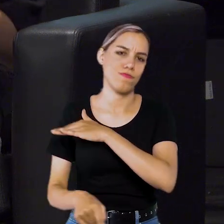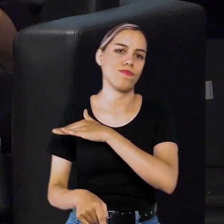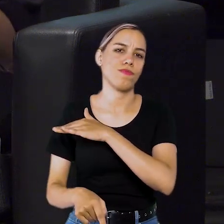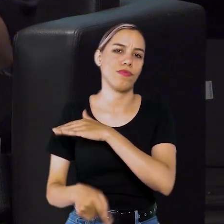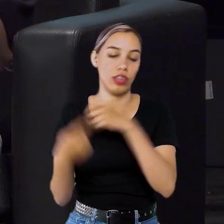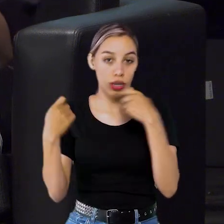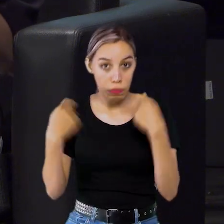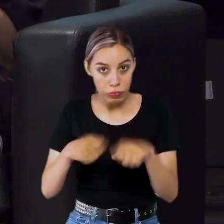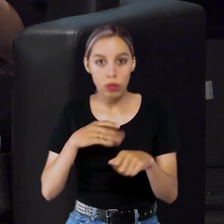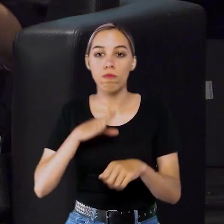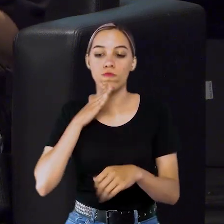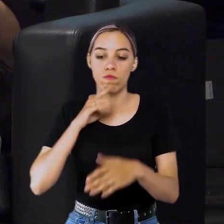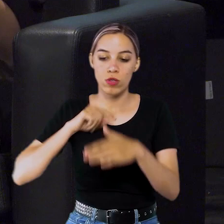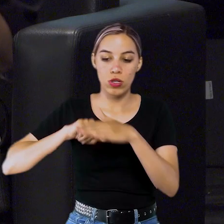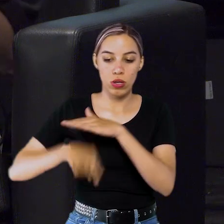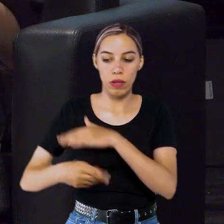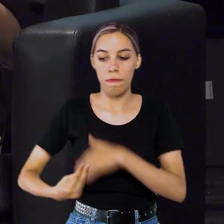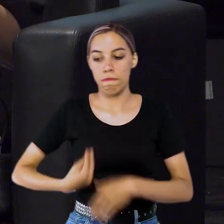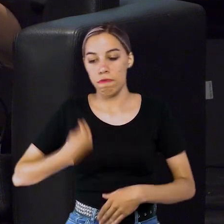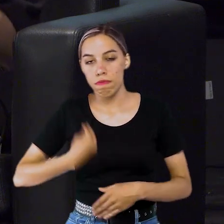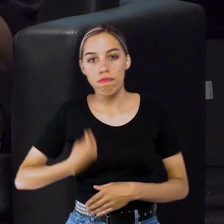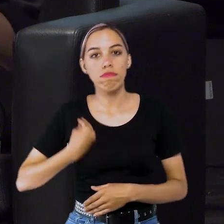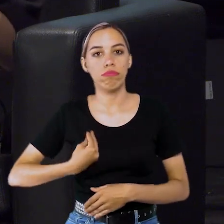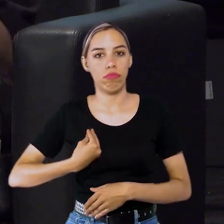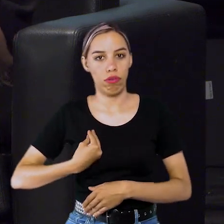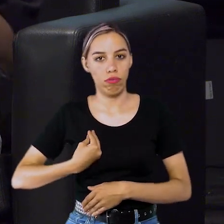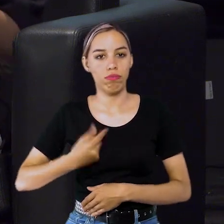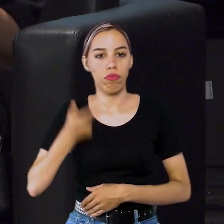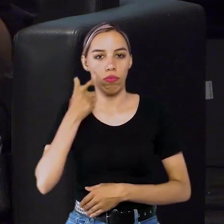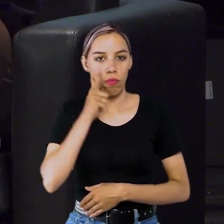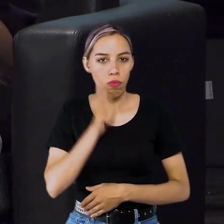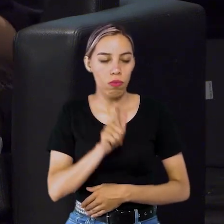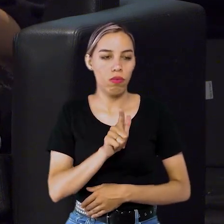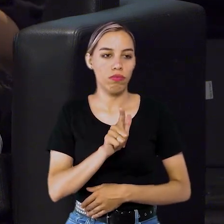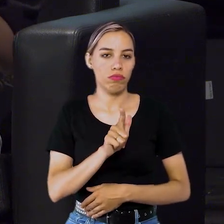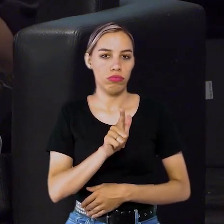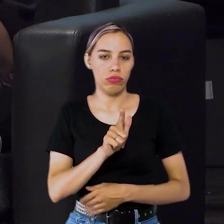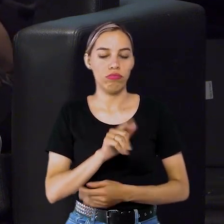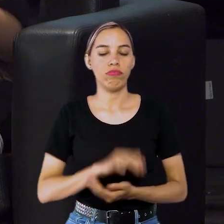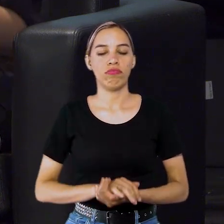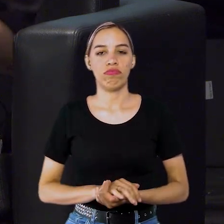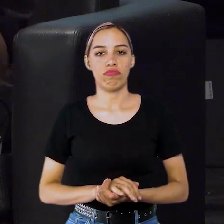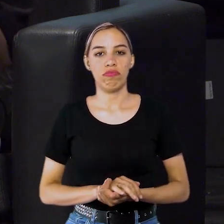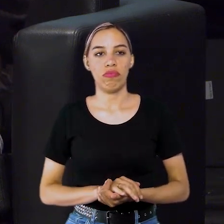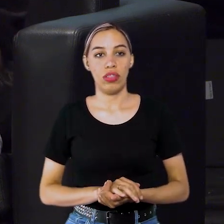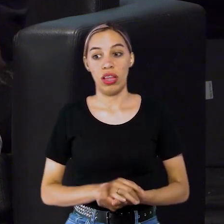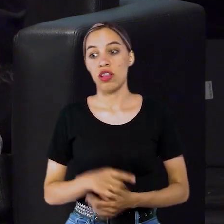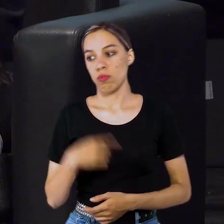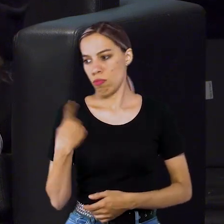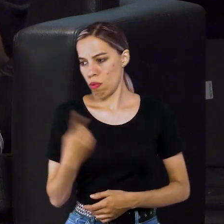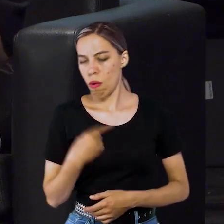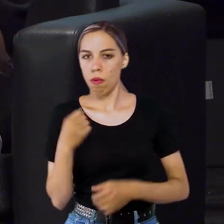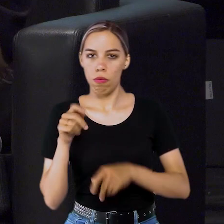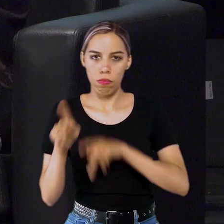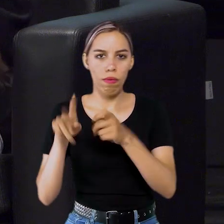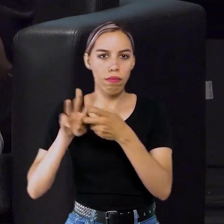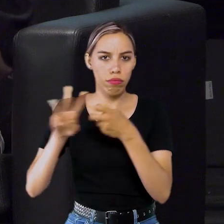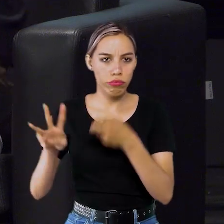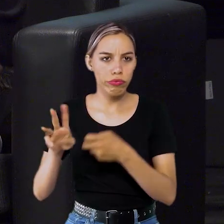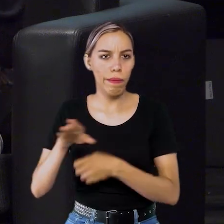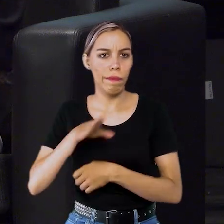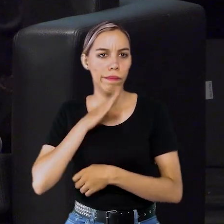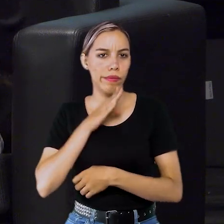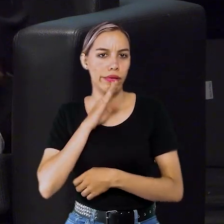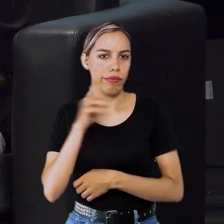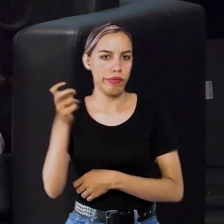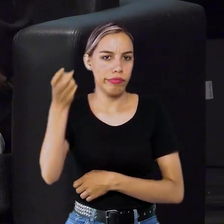que ter conhecimento e vivência daquilo, né? Coisa que nós temos sobre nossas próprias